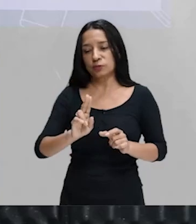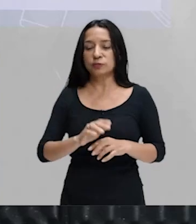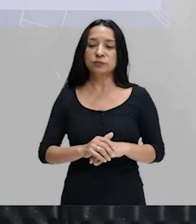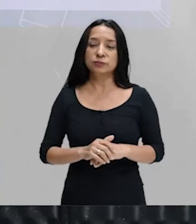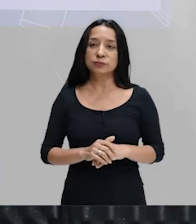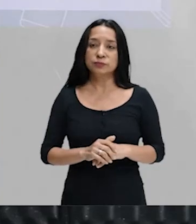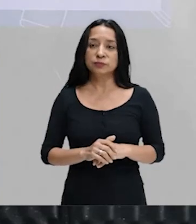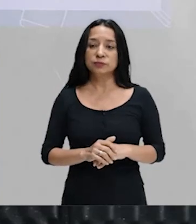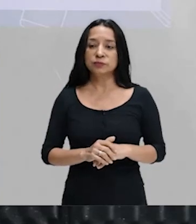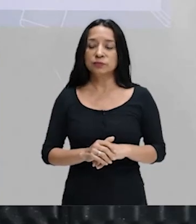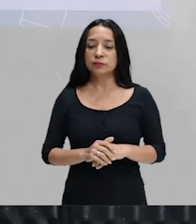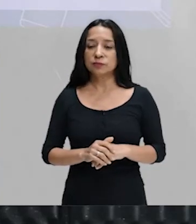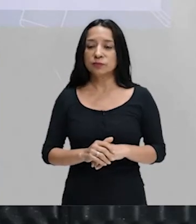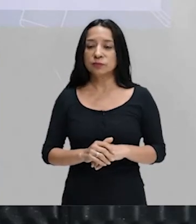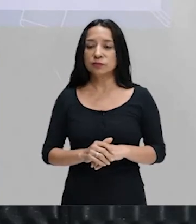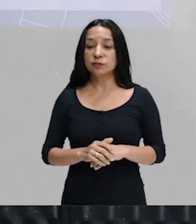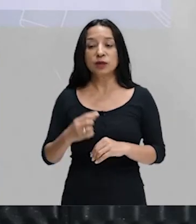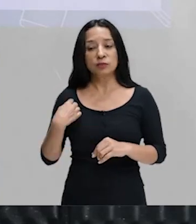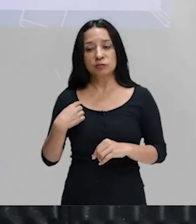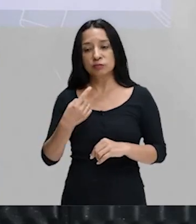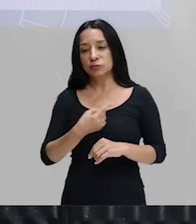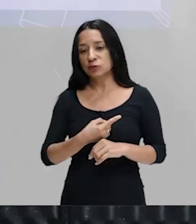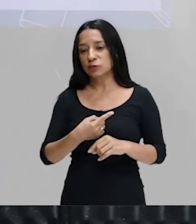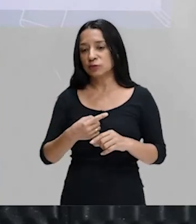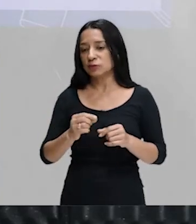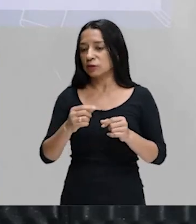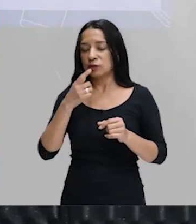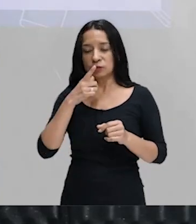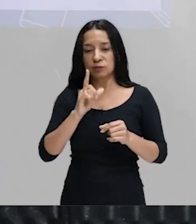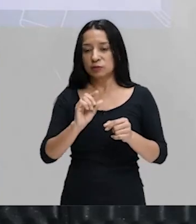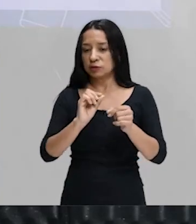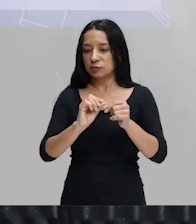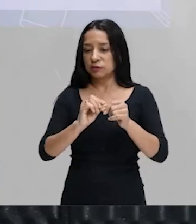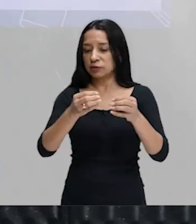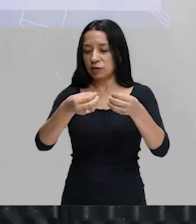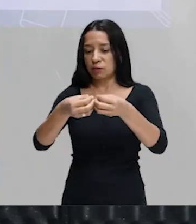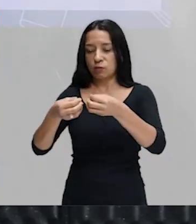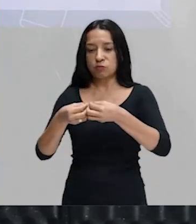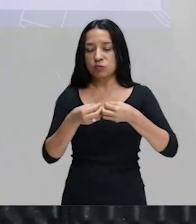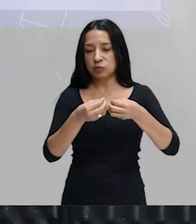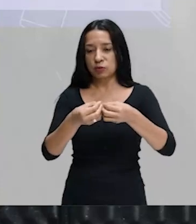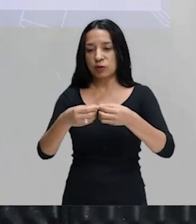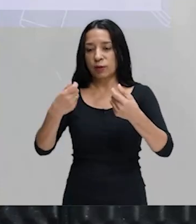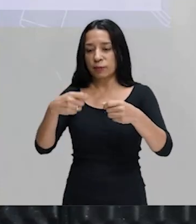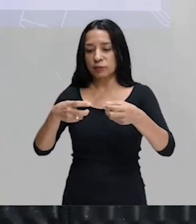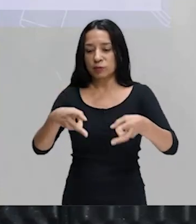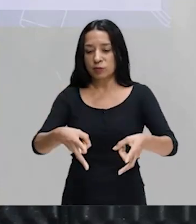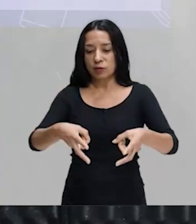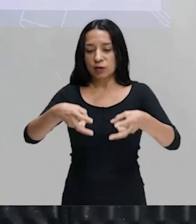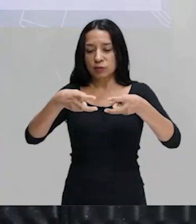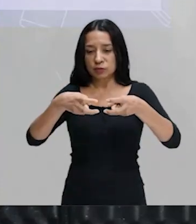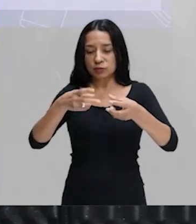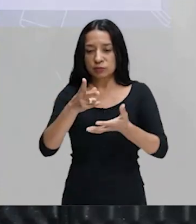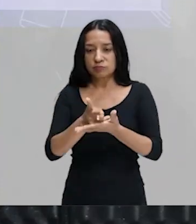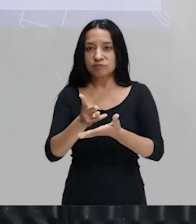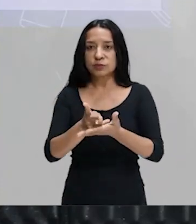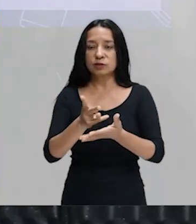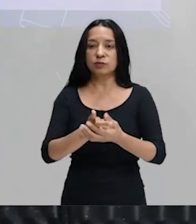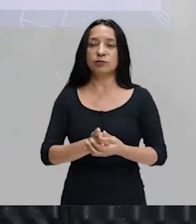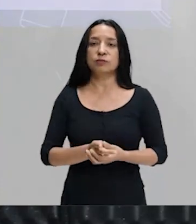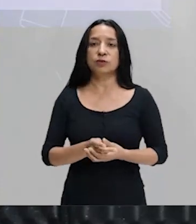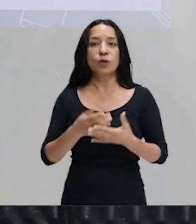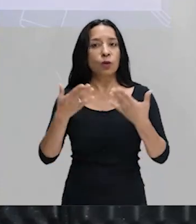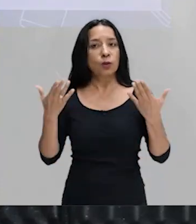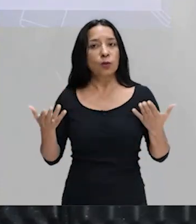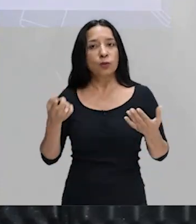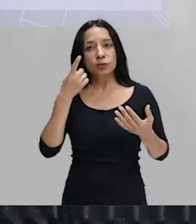heterótrofos, porque nós não conseguimos produzir essas moléculas. Nós precisamos estar absorvendo ela constantemente. Então, pessoal,